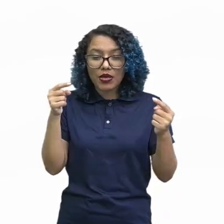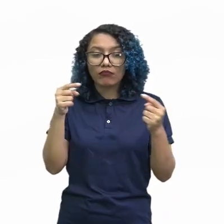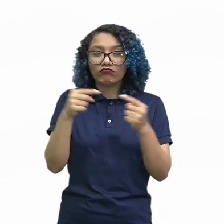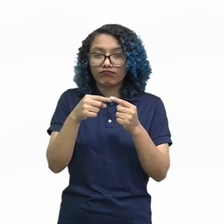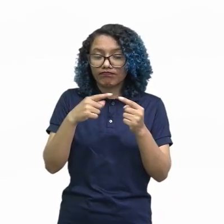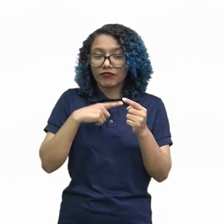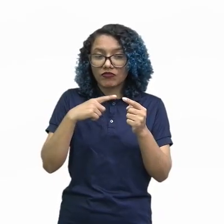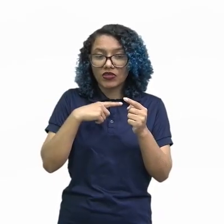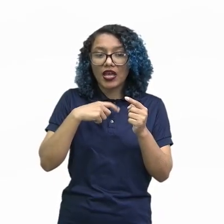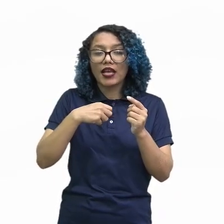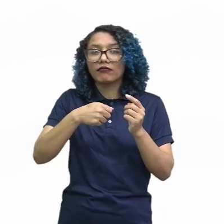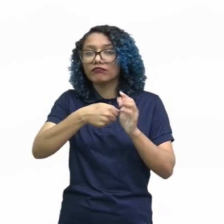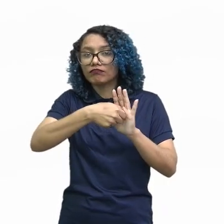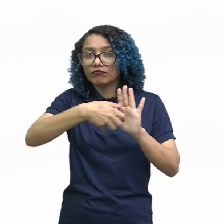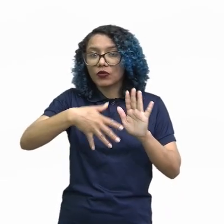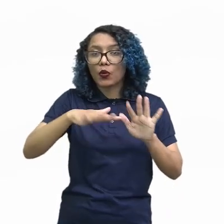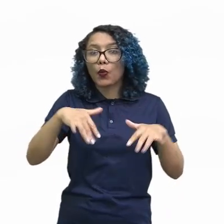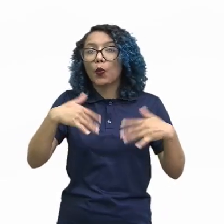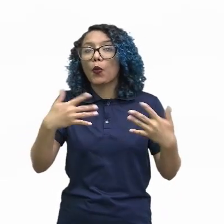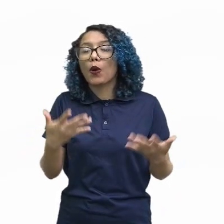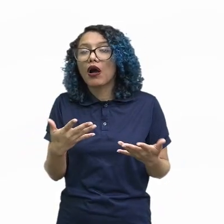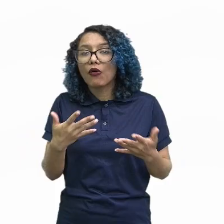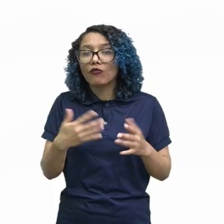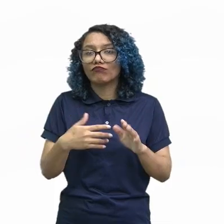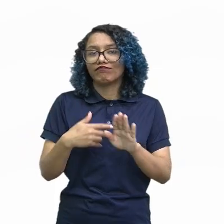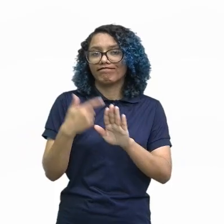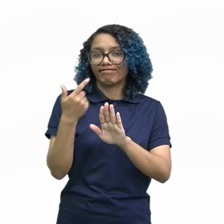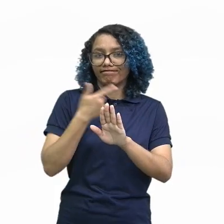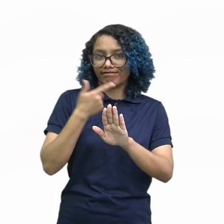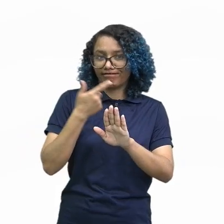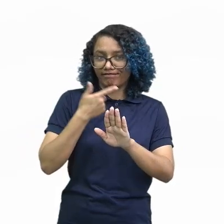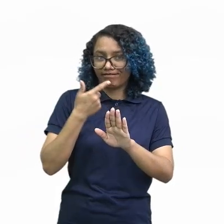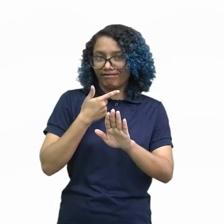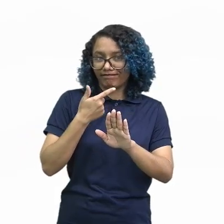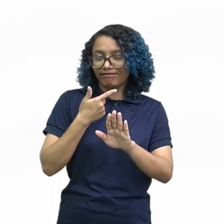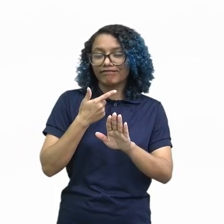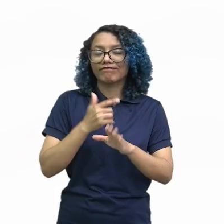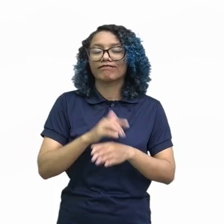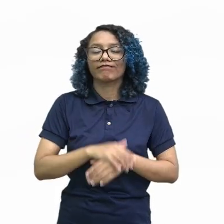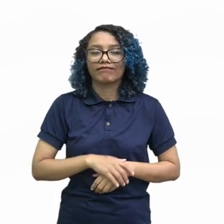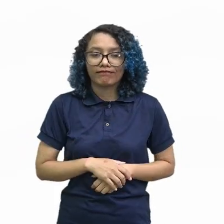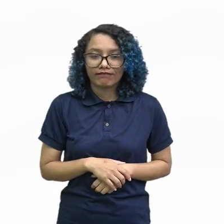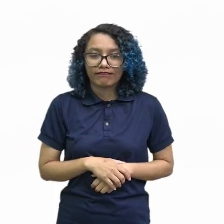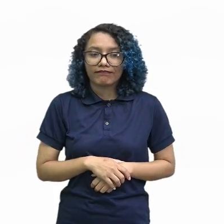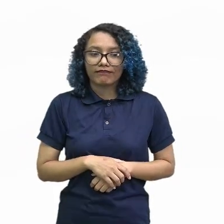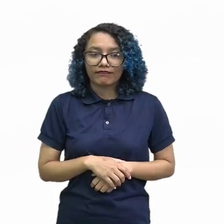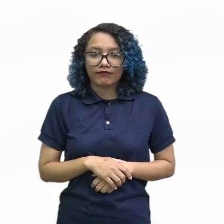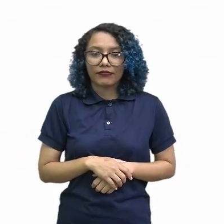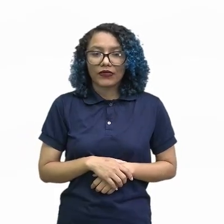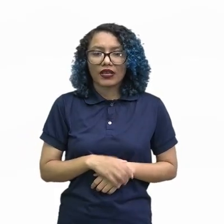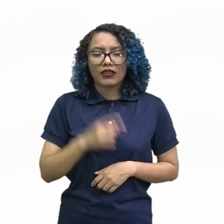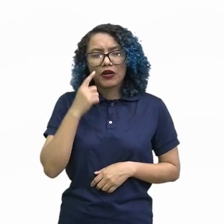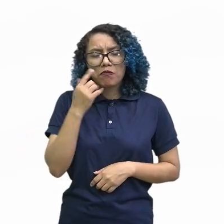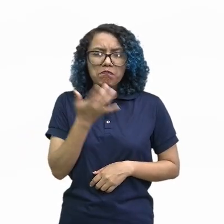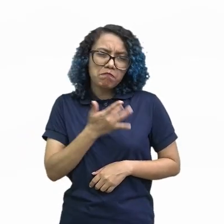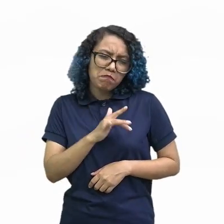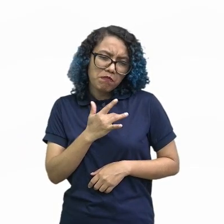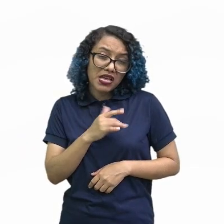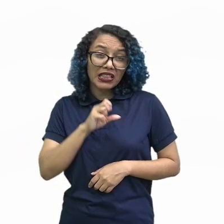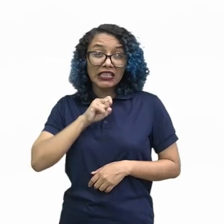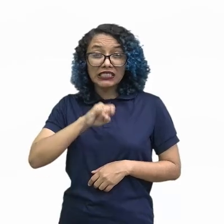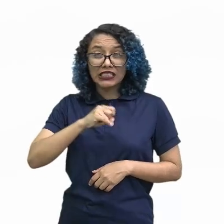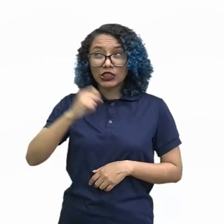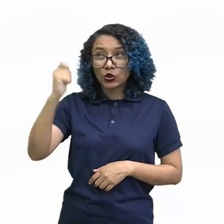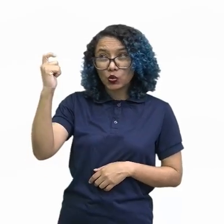chamada ironia, certo? Então, observe que, nos dois últimos versos, quando se fala aí "que pena", fosse uma manhã